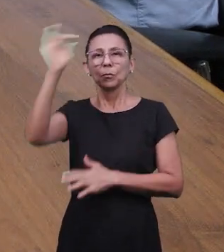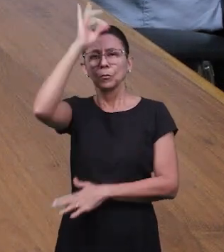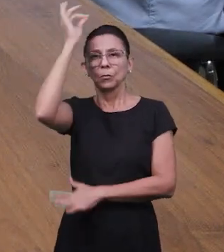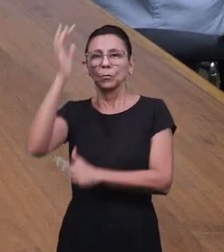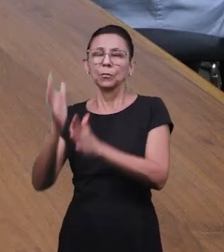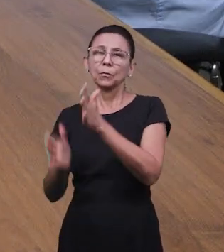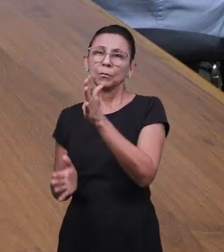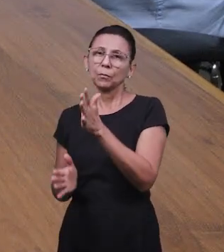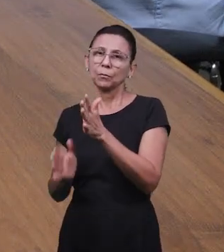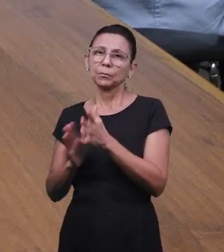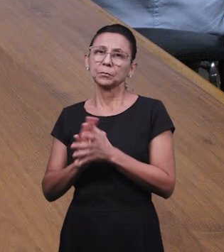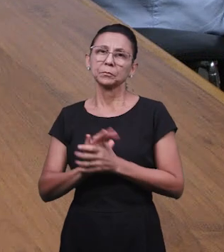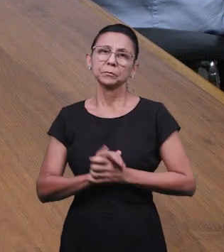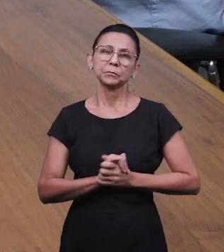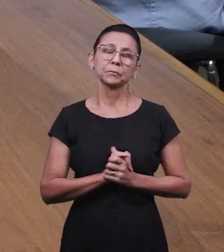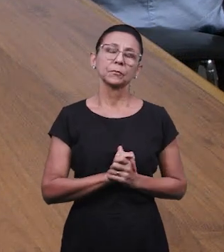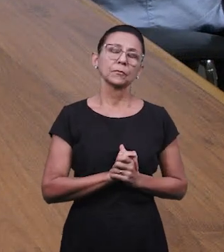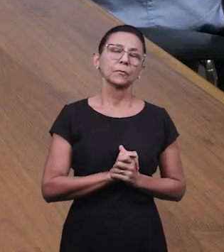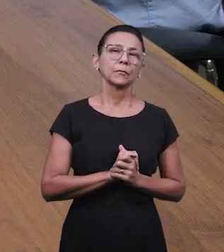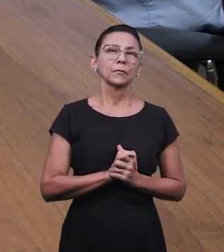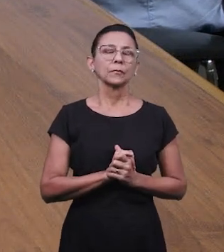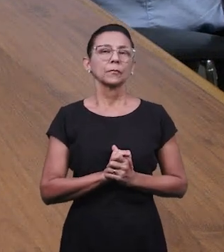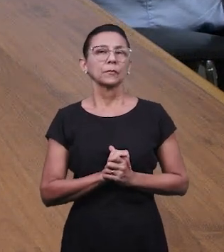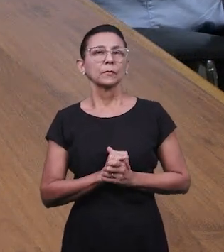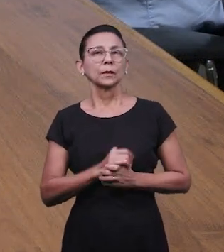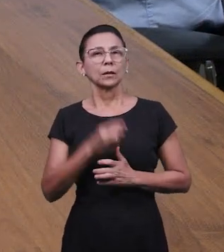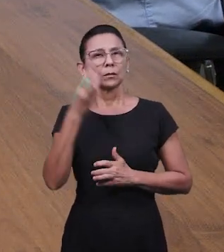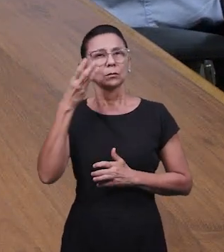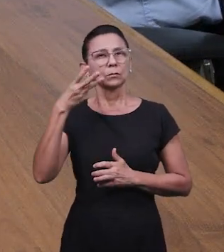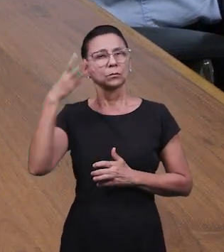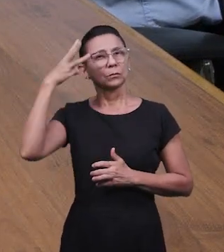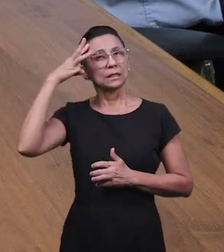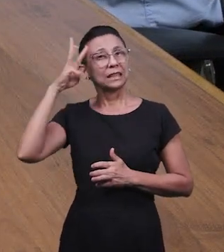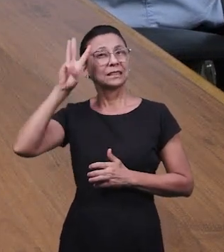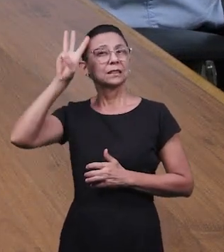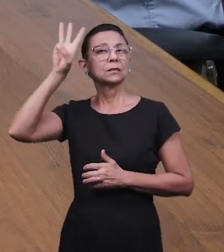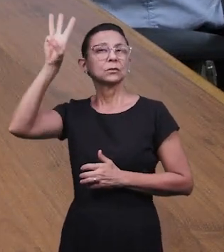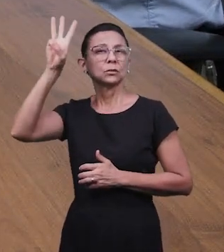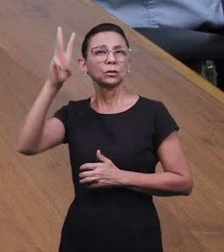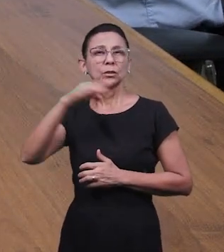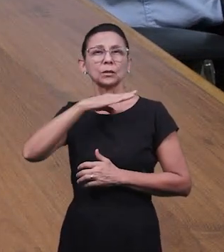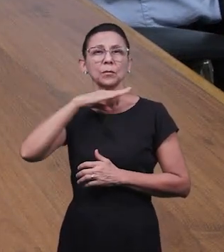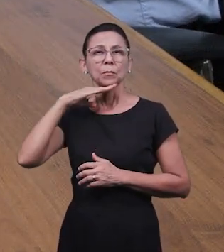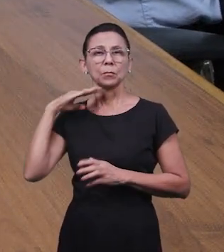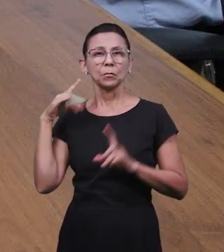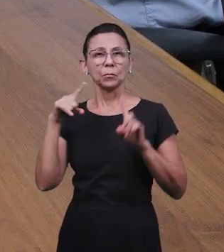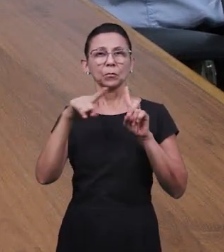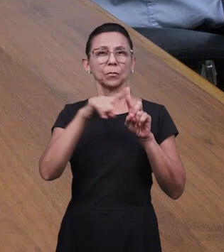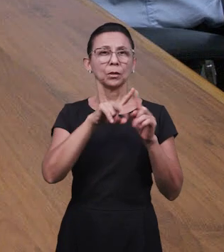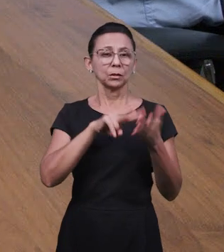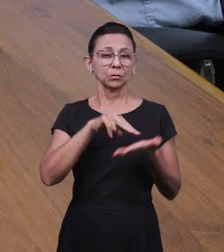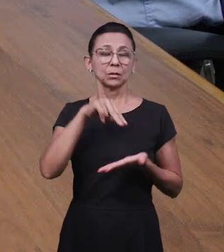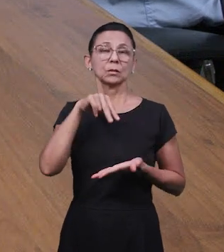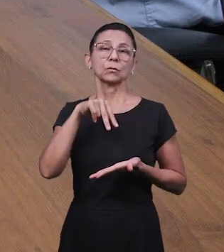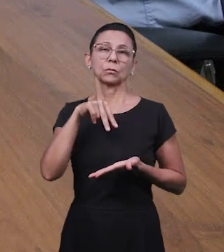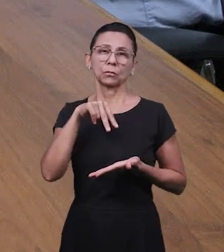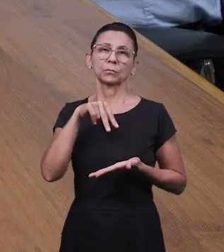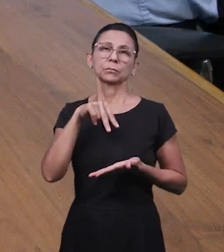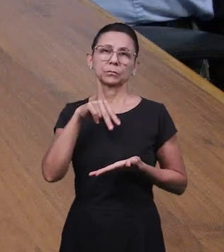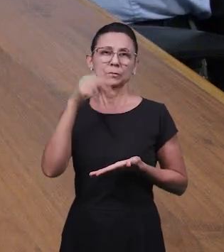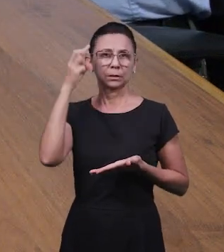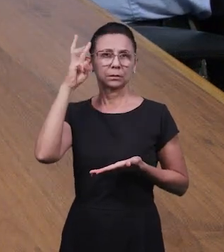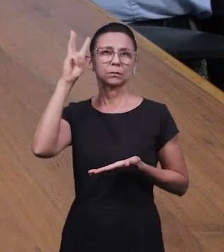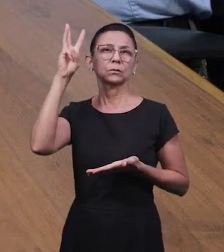um pouco antes, que fala ali no terceiro dia, na morte e ressurreição de Jesus, logo no dia que Jesus